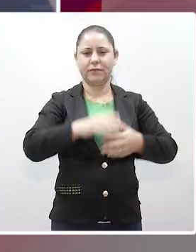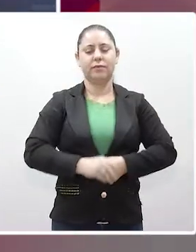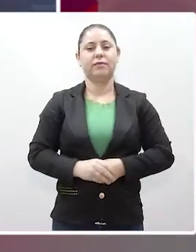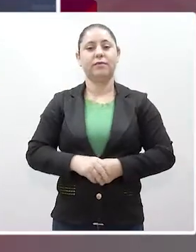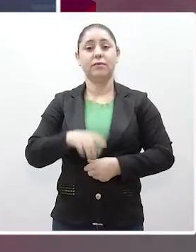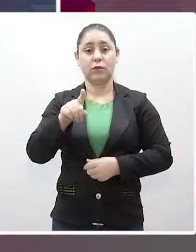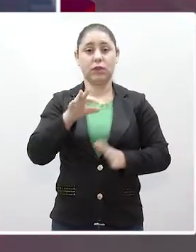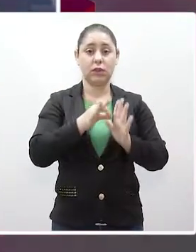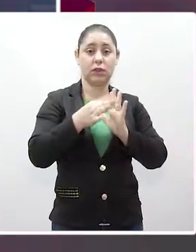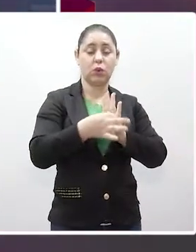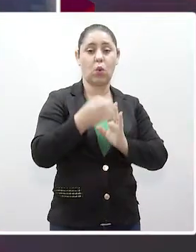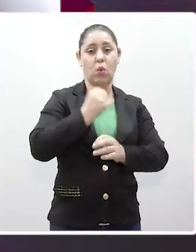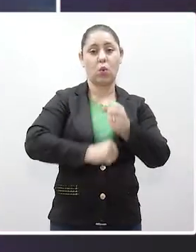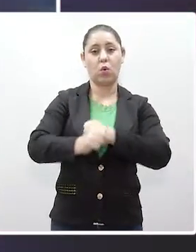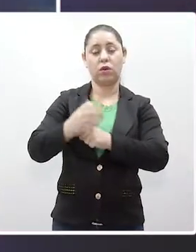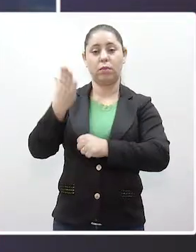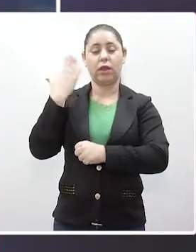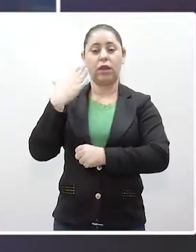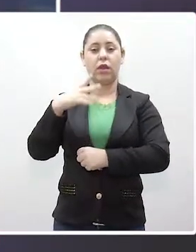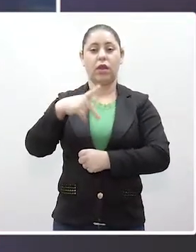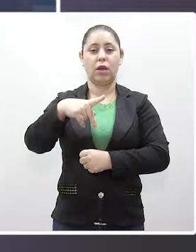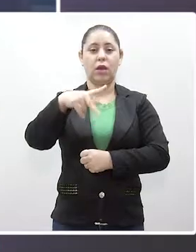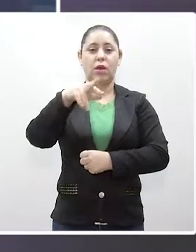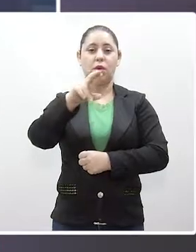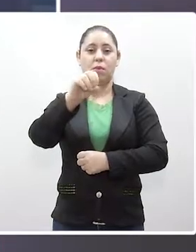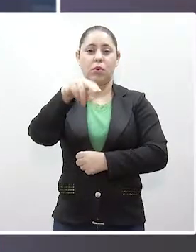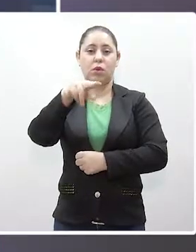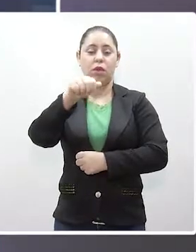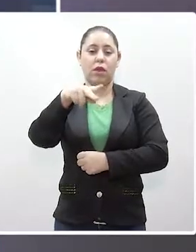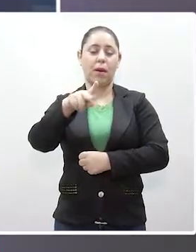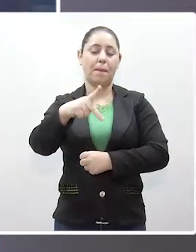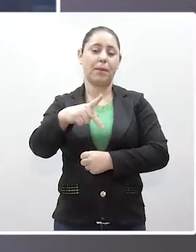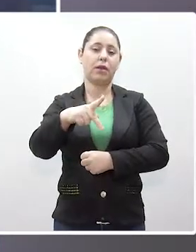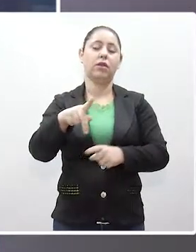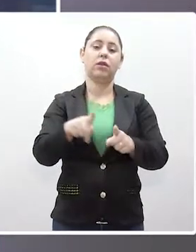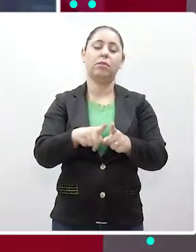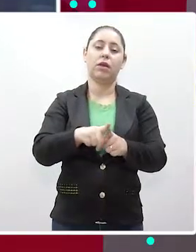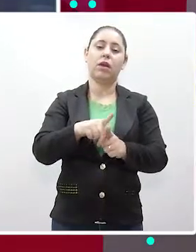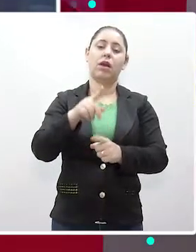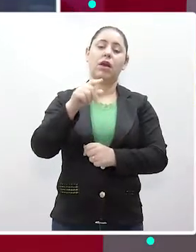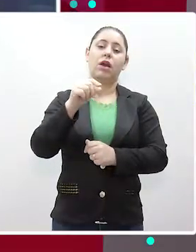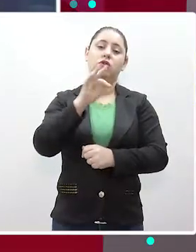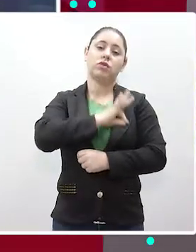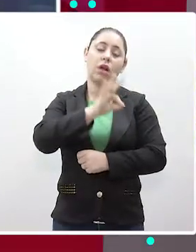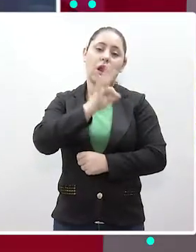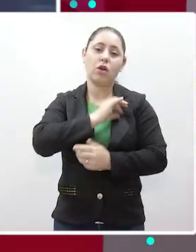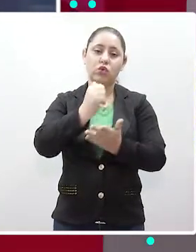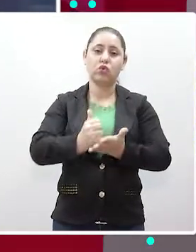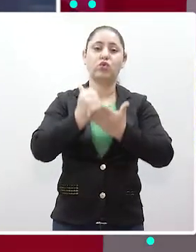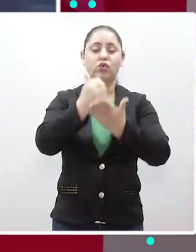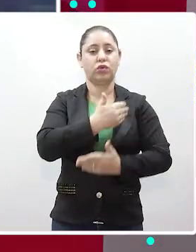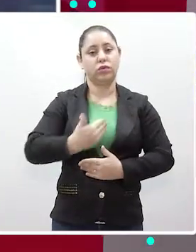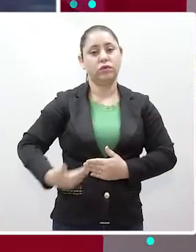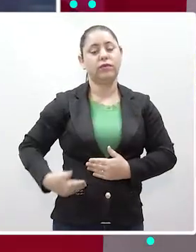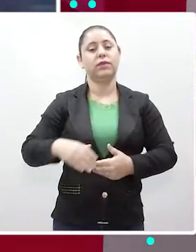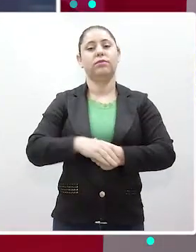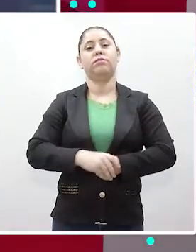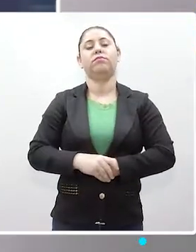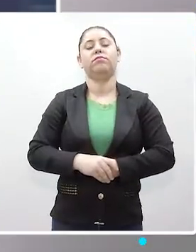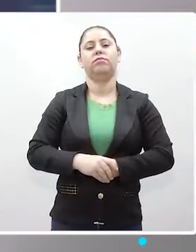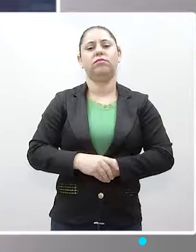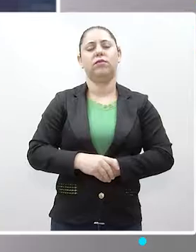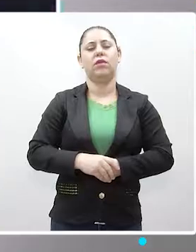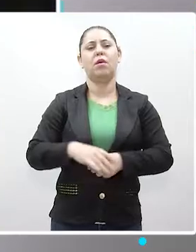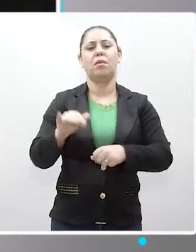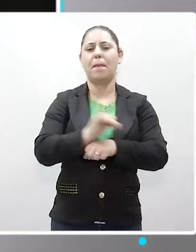aí que no ano passado teve o Pronamp, teve o auxílio emergencial, teve, enfim, medidas tanto para